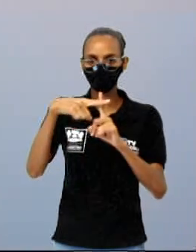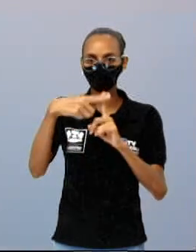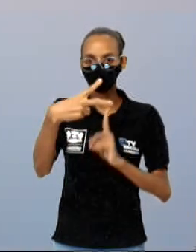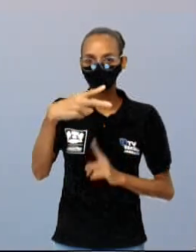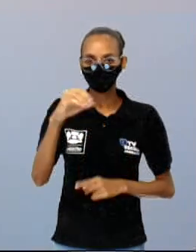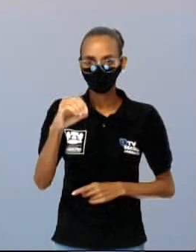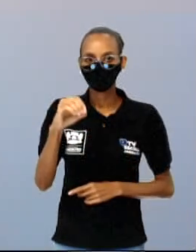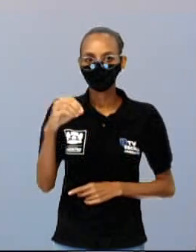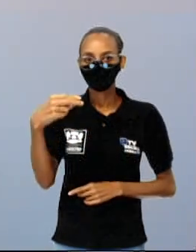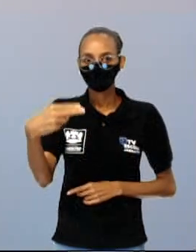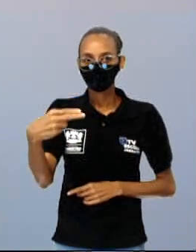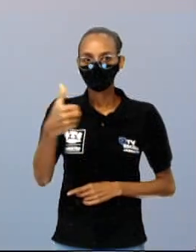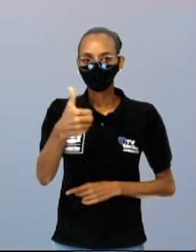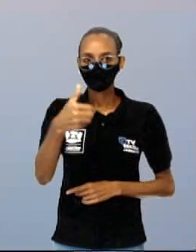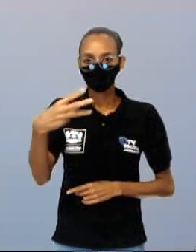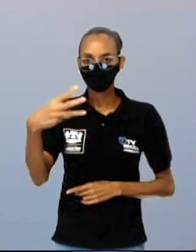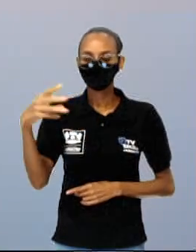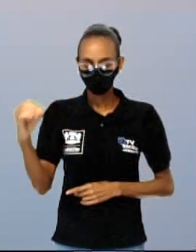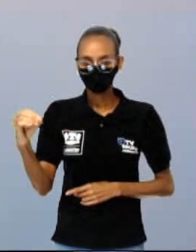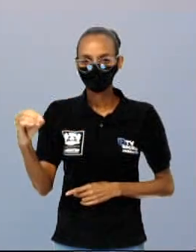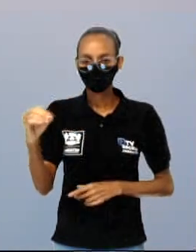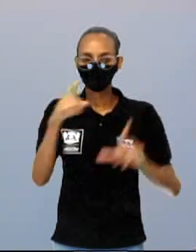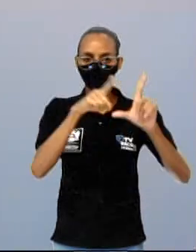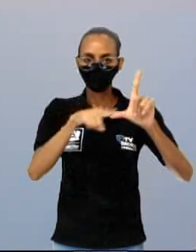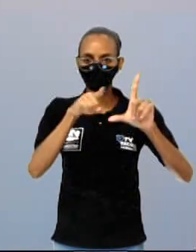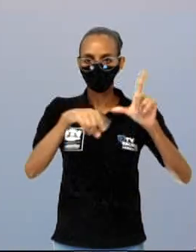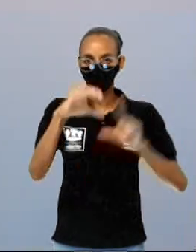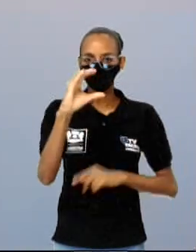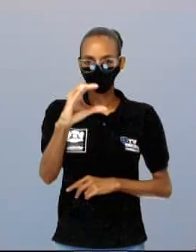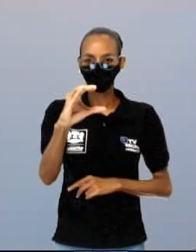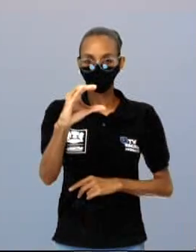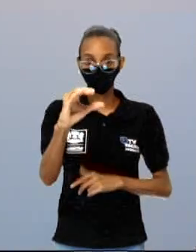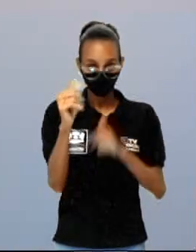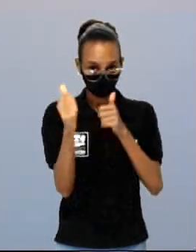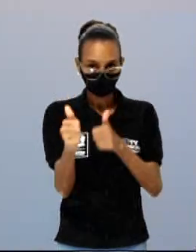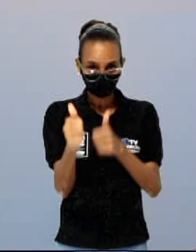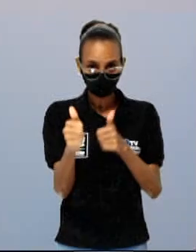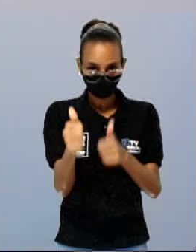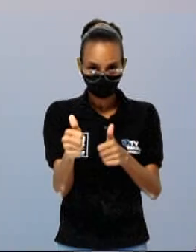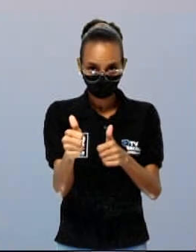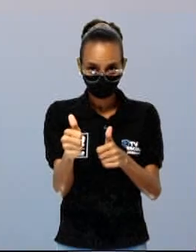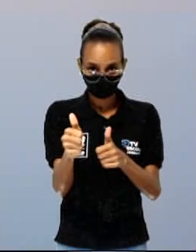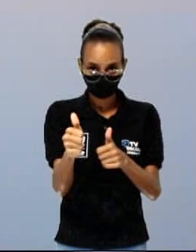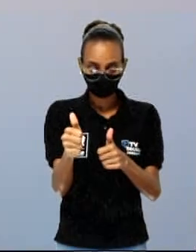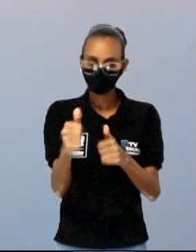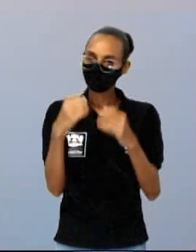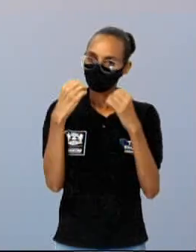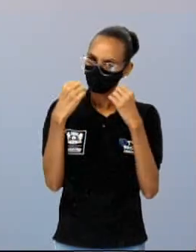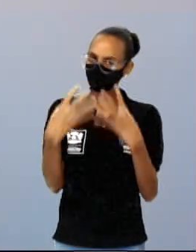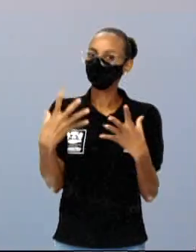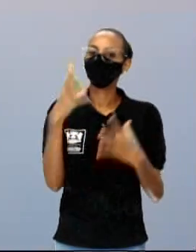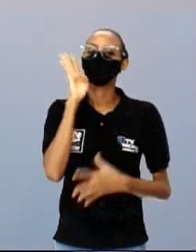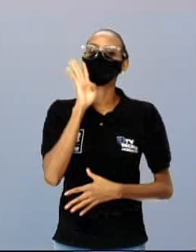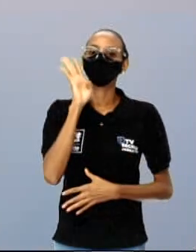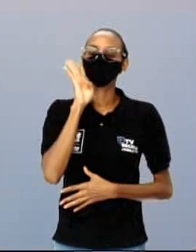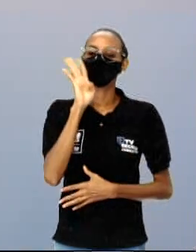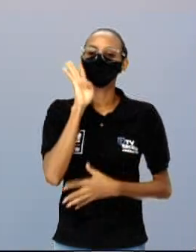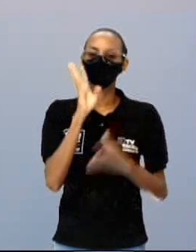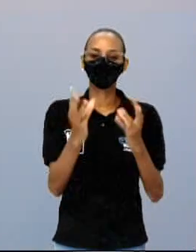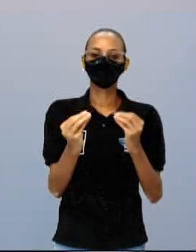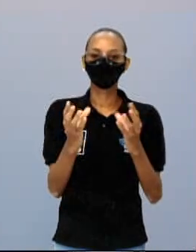C. E aí, galera, beleza? Show de bola, é muito legal, é muito bom poder